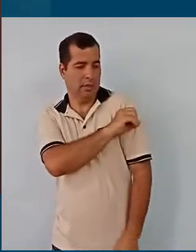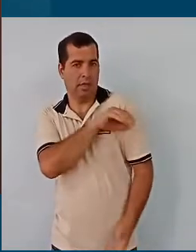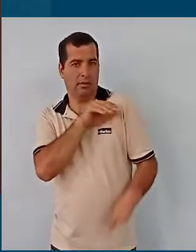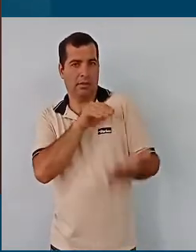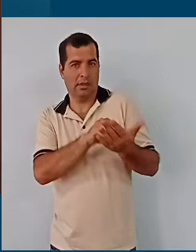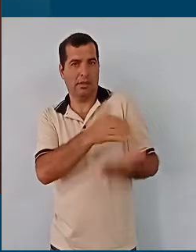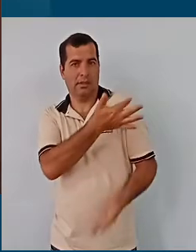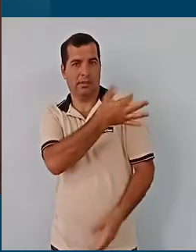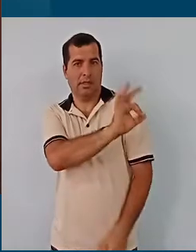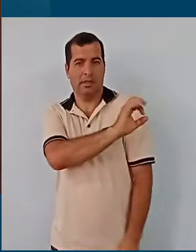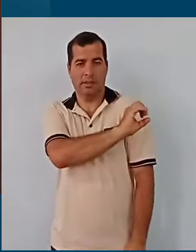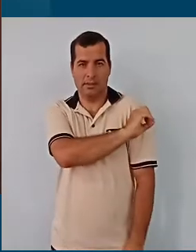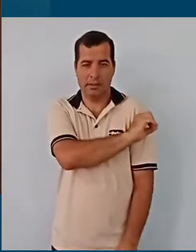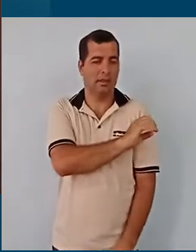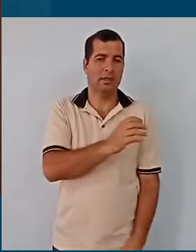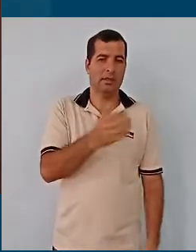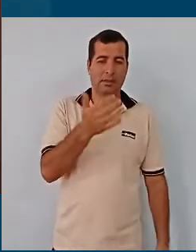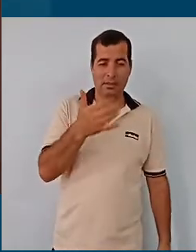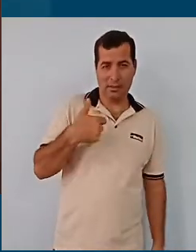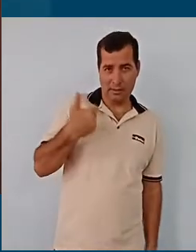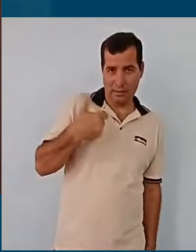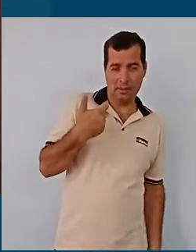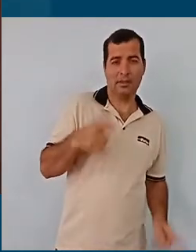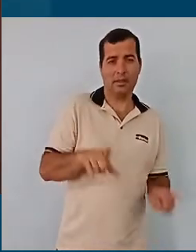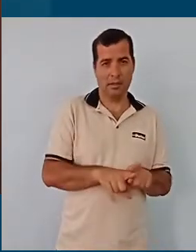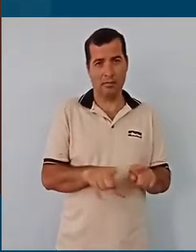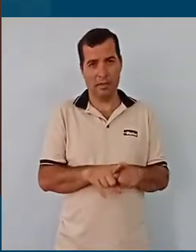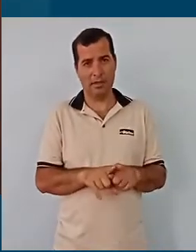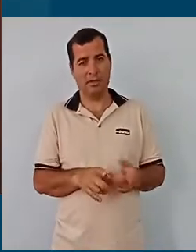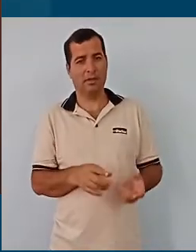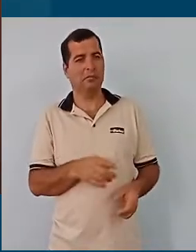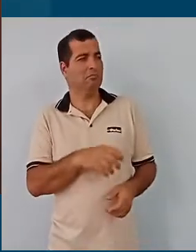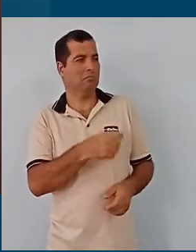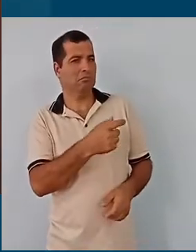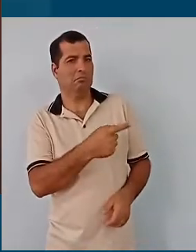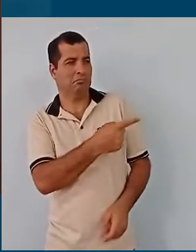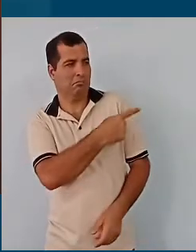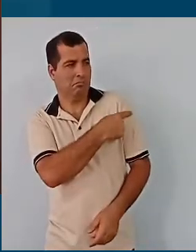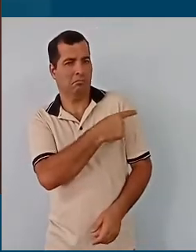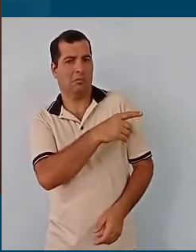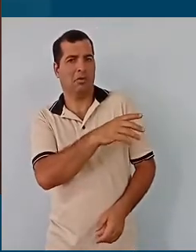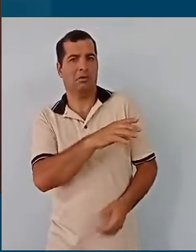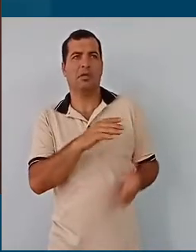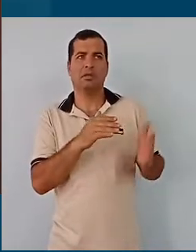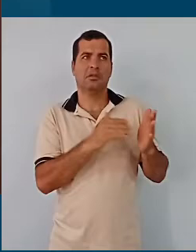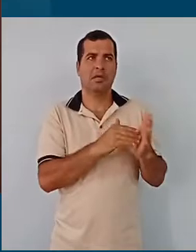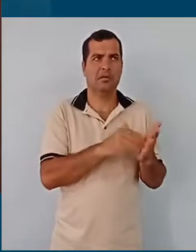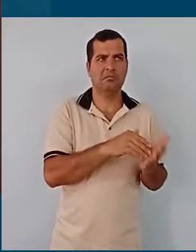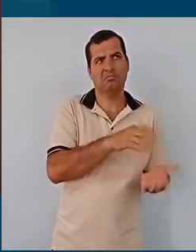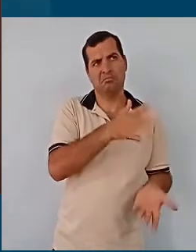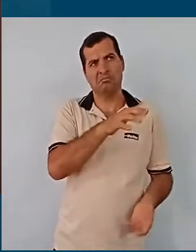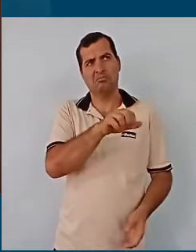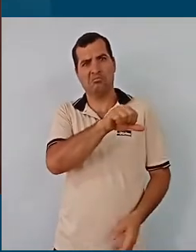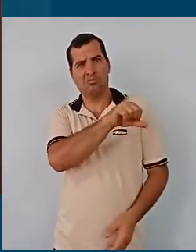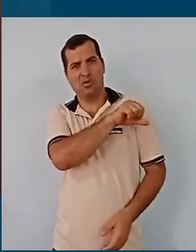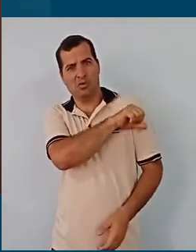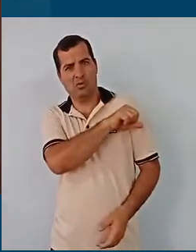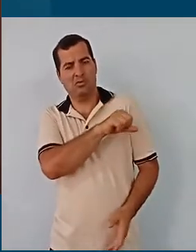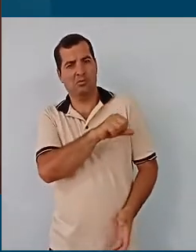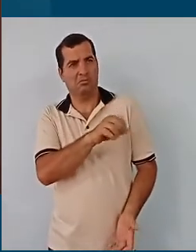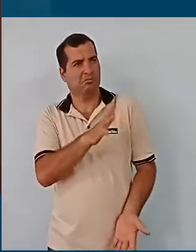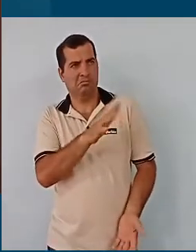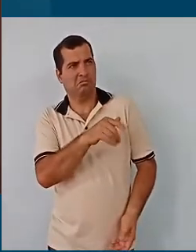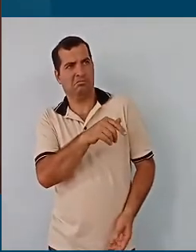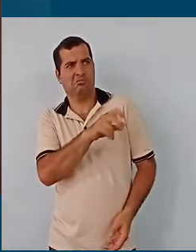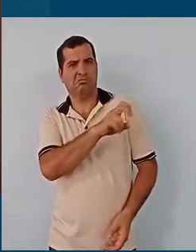formar a inteligência e a personalidade, e a base está aí. A partir daí, nós vamos só aprofundar, mas